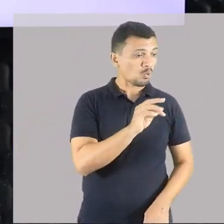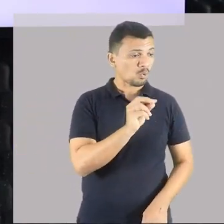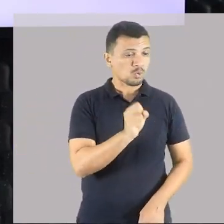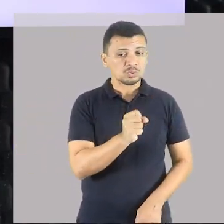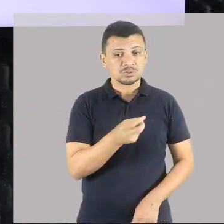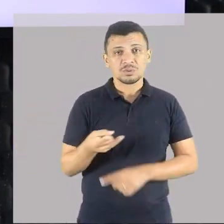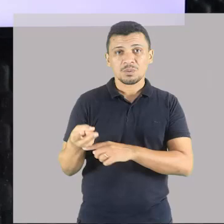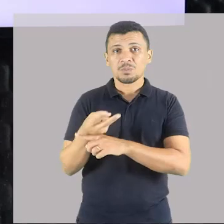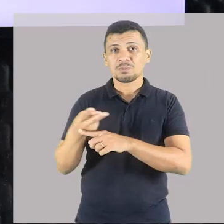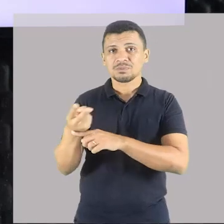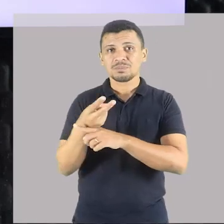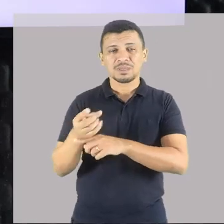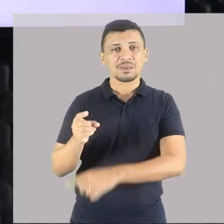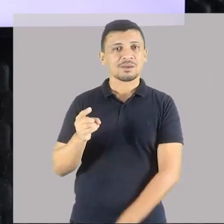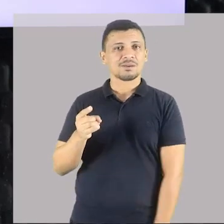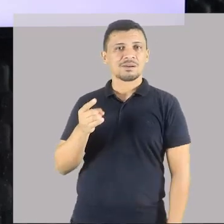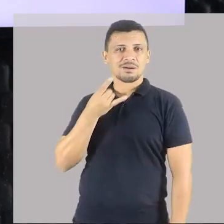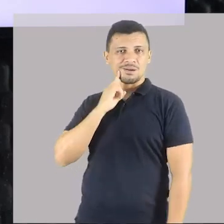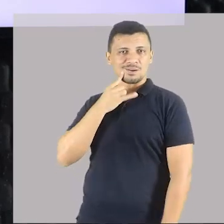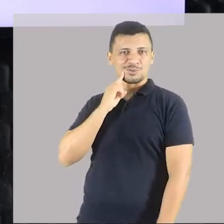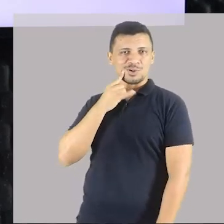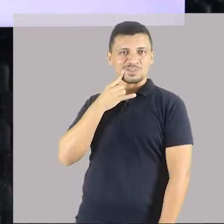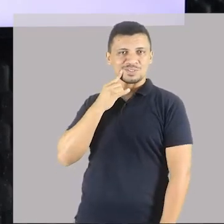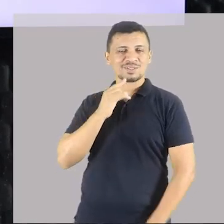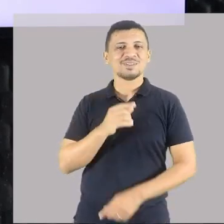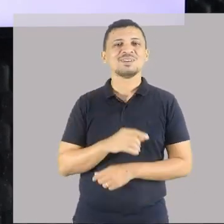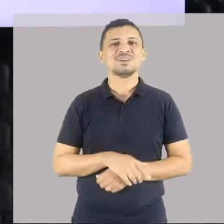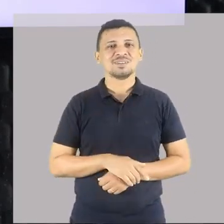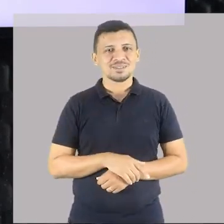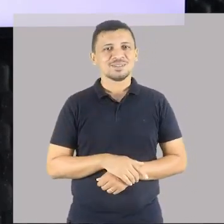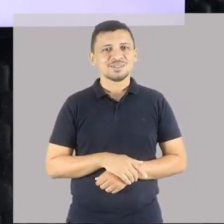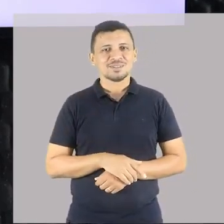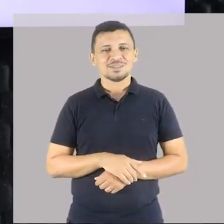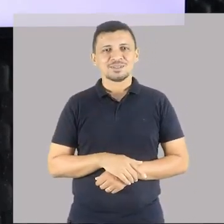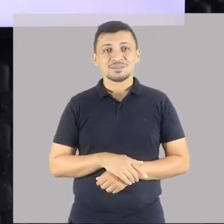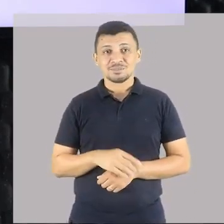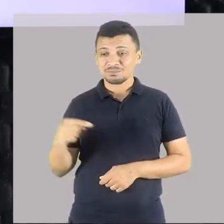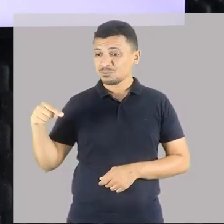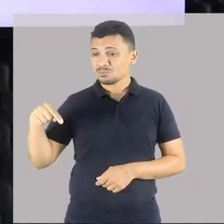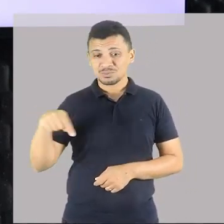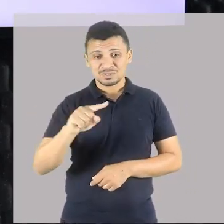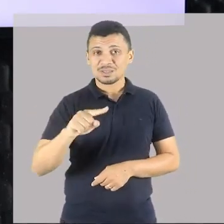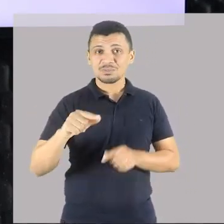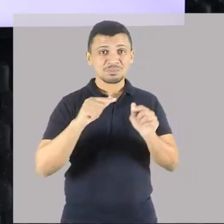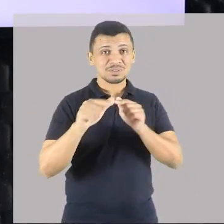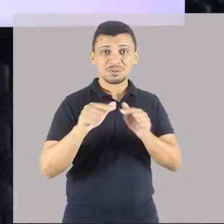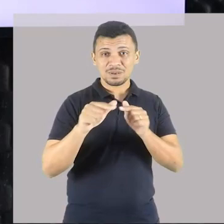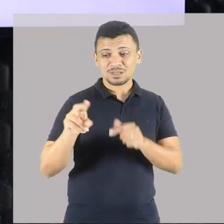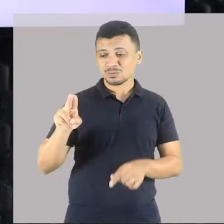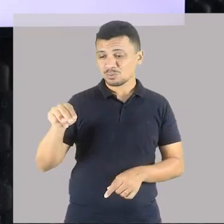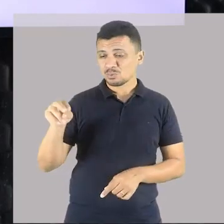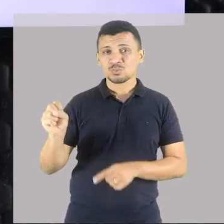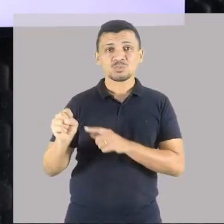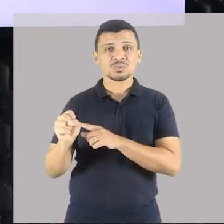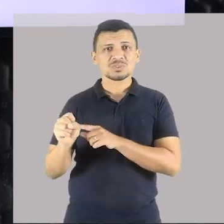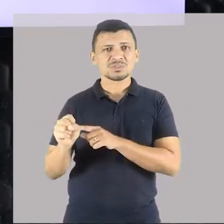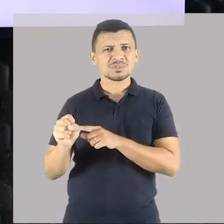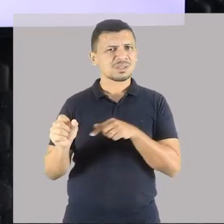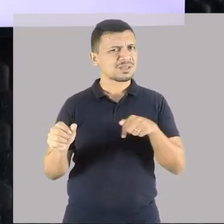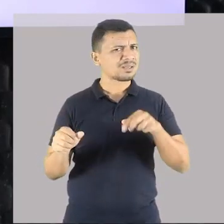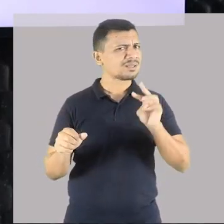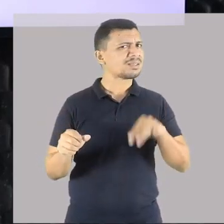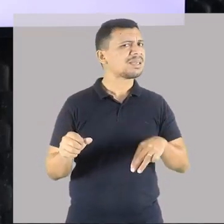primeiro gole de cachaça. É o suficiente eu observar aqui, ó. Uns saíam para o trabalho. Quem é que saía para o